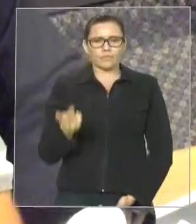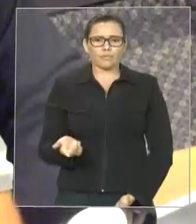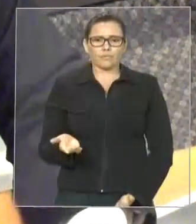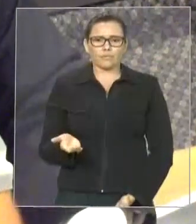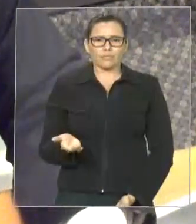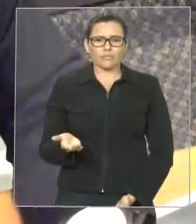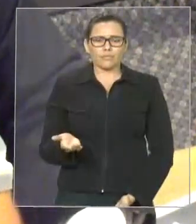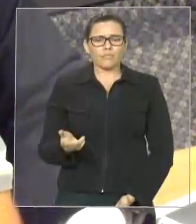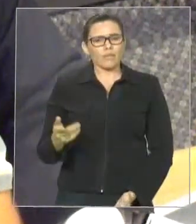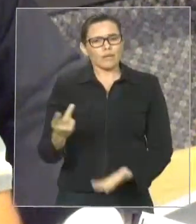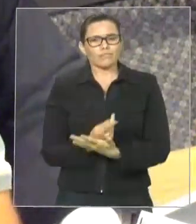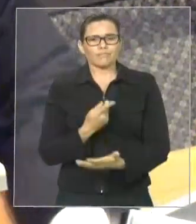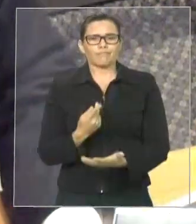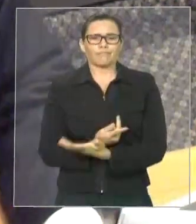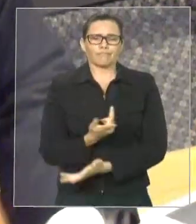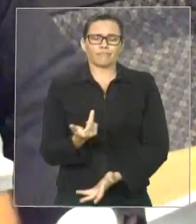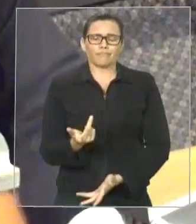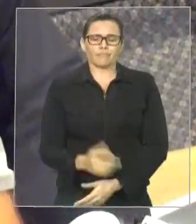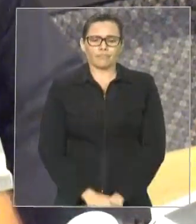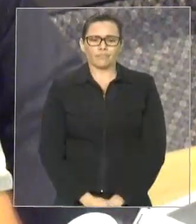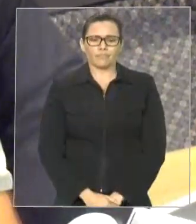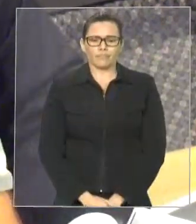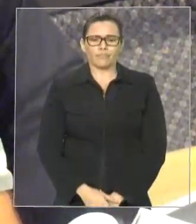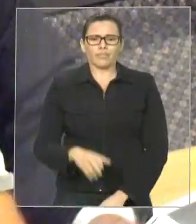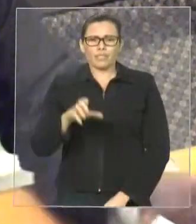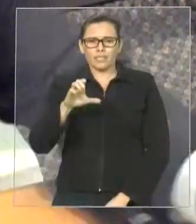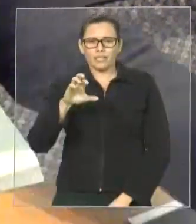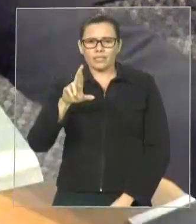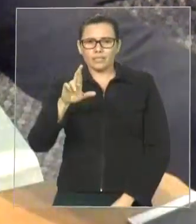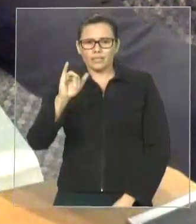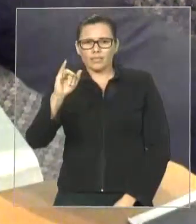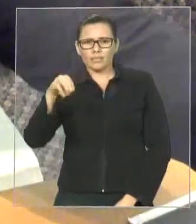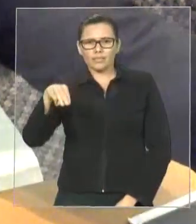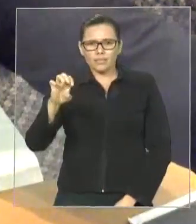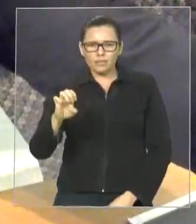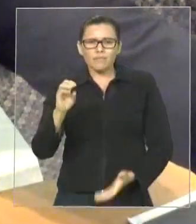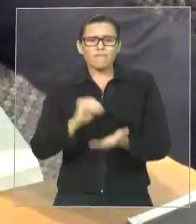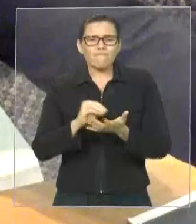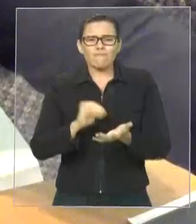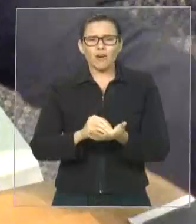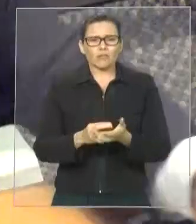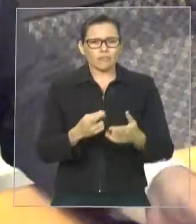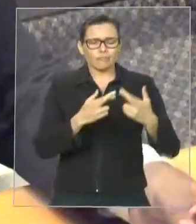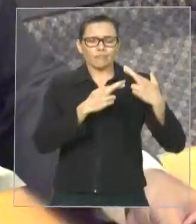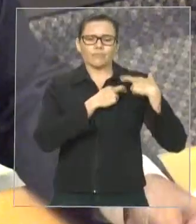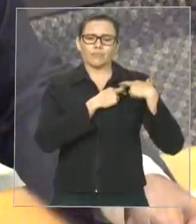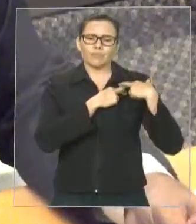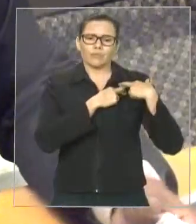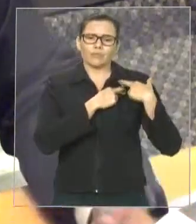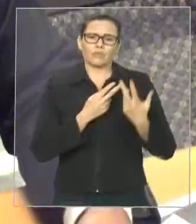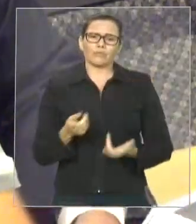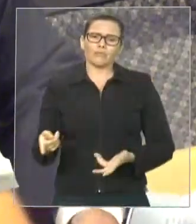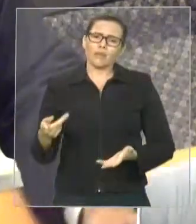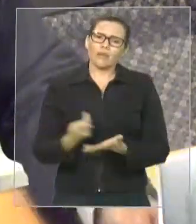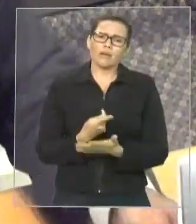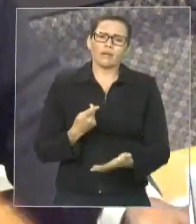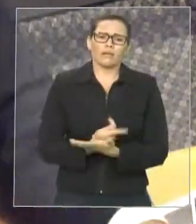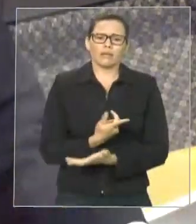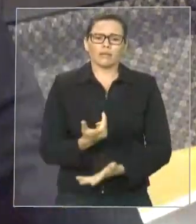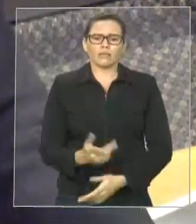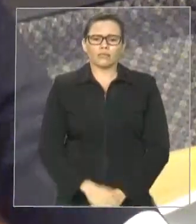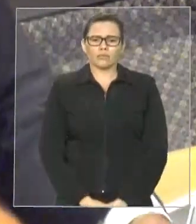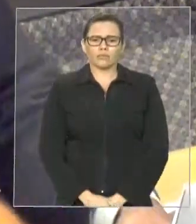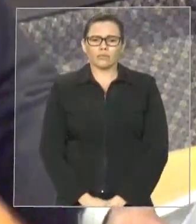responsabilidade. Ele é um criminoso. O prefeito desrespeita totalmente a